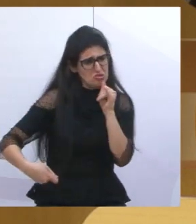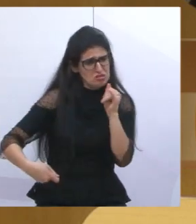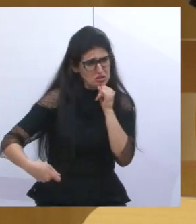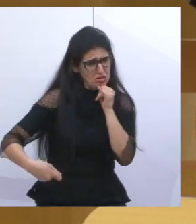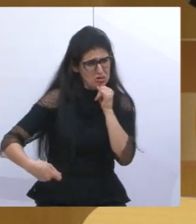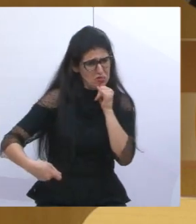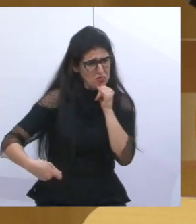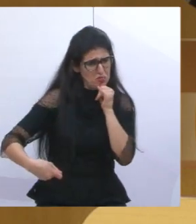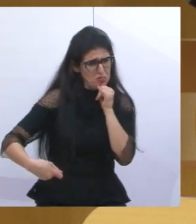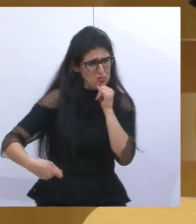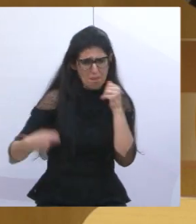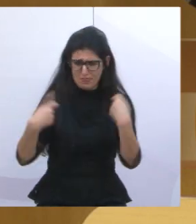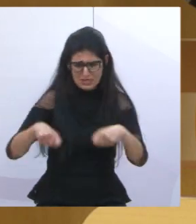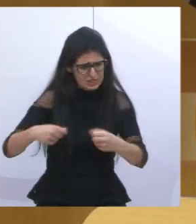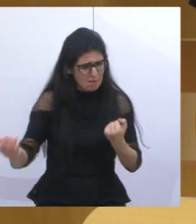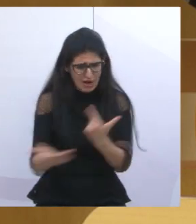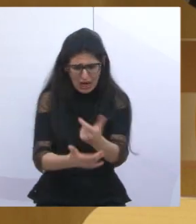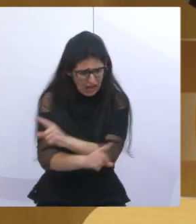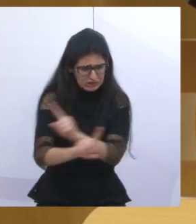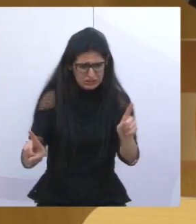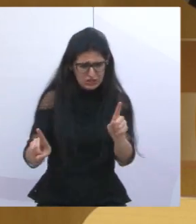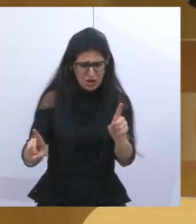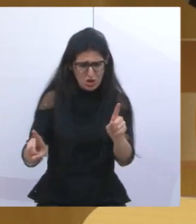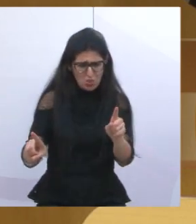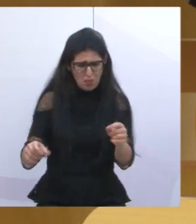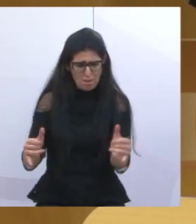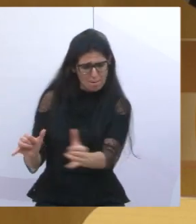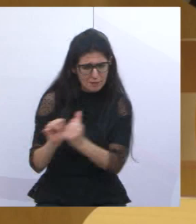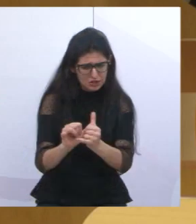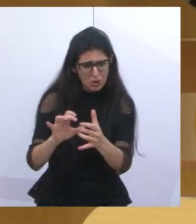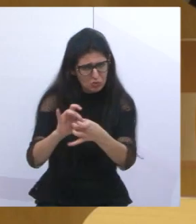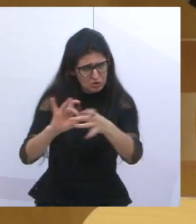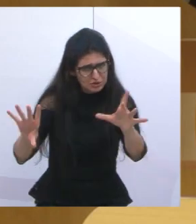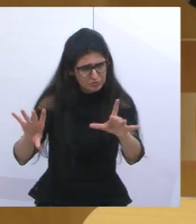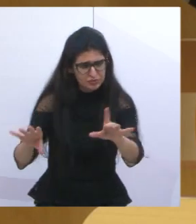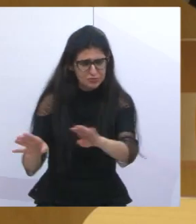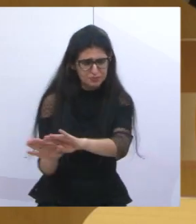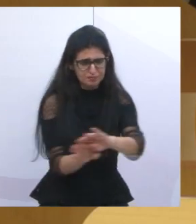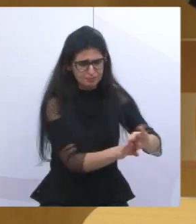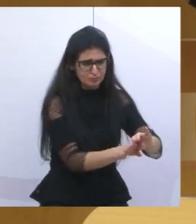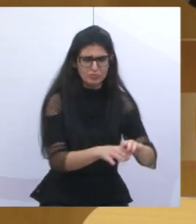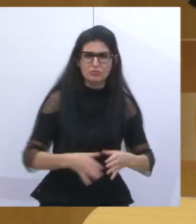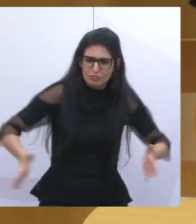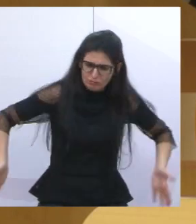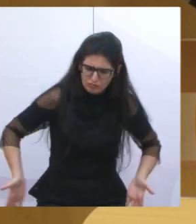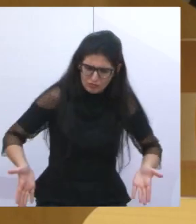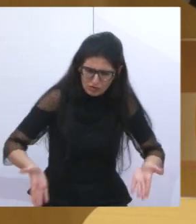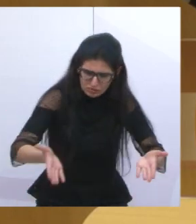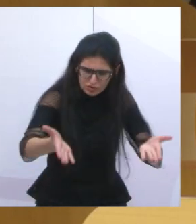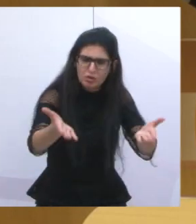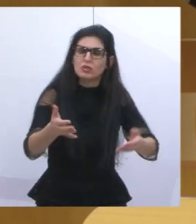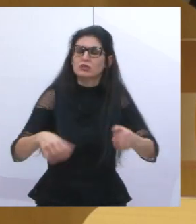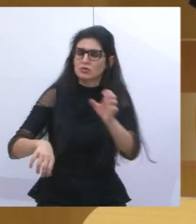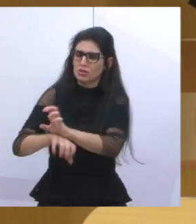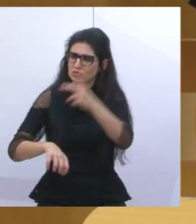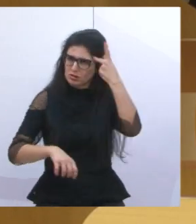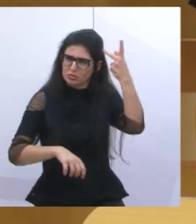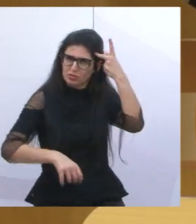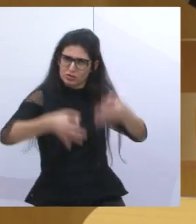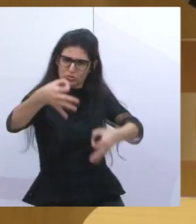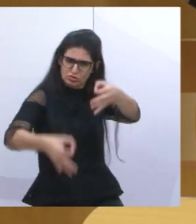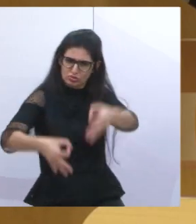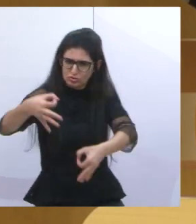projeto de lei são autorizados pelo Tribunal de Contas do Estado de São Paulo e incentivados pelo Tribunal de Justiça, tanto